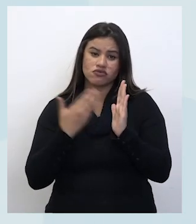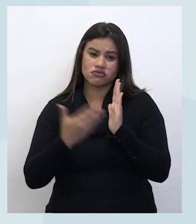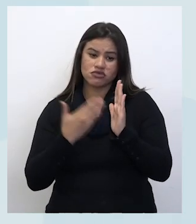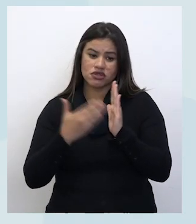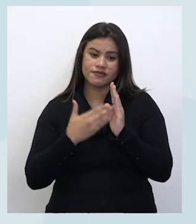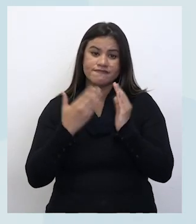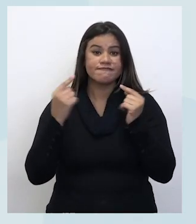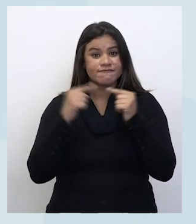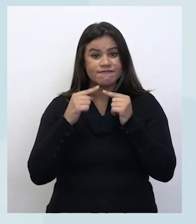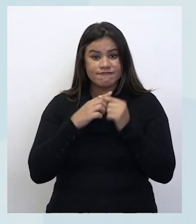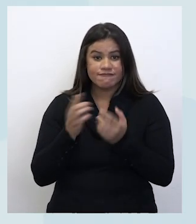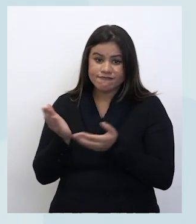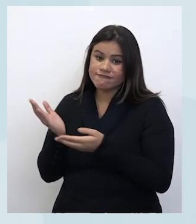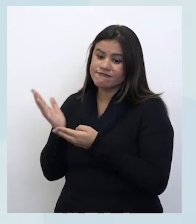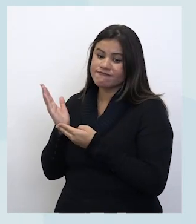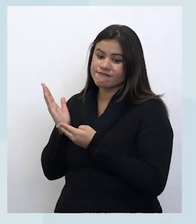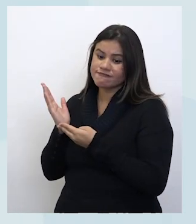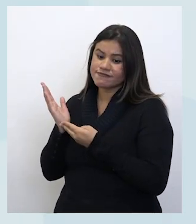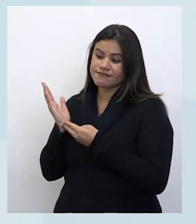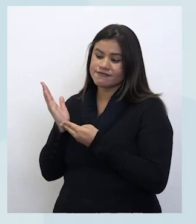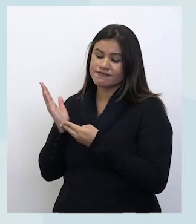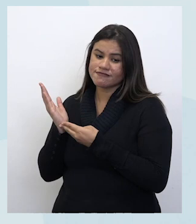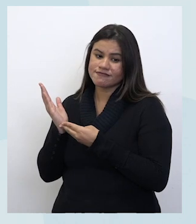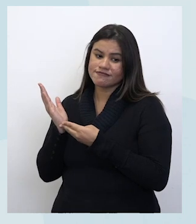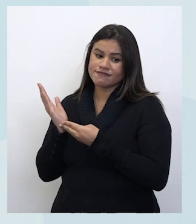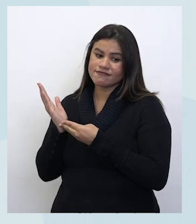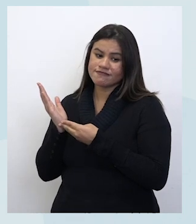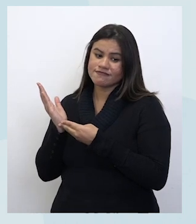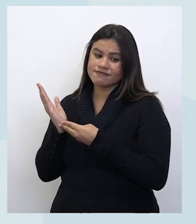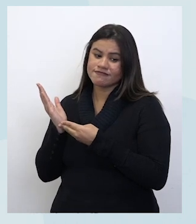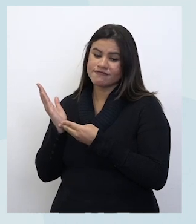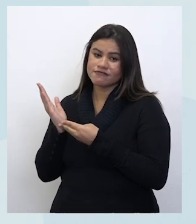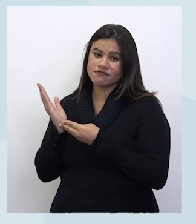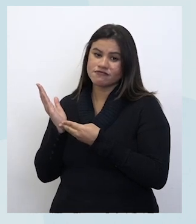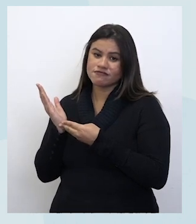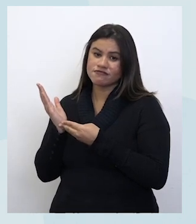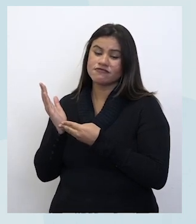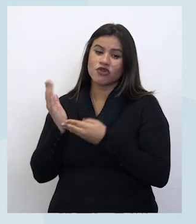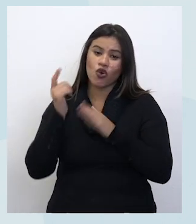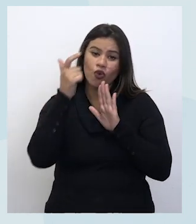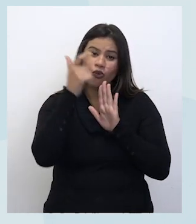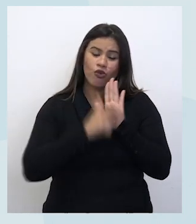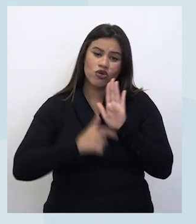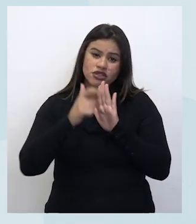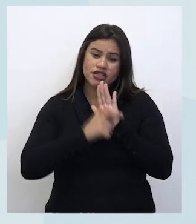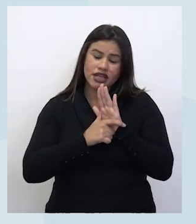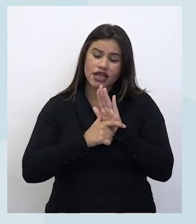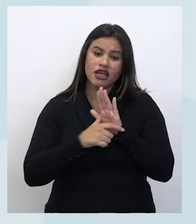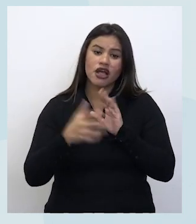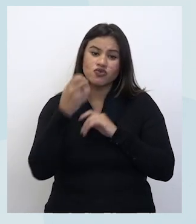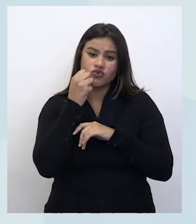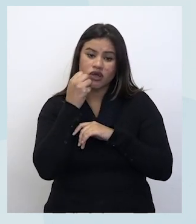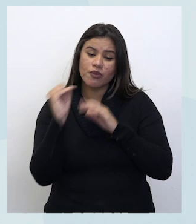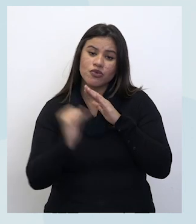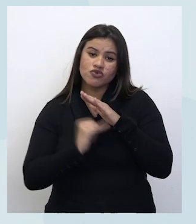desse conjunto de competências socioemocionais, desse modelo organizativo adotado pelo Instituto Ayrton Senna, que